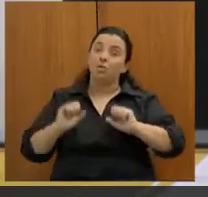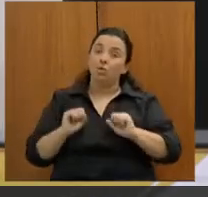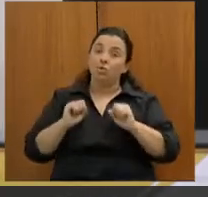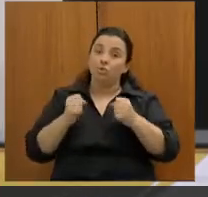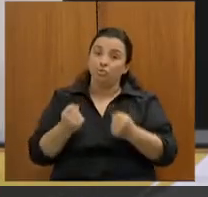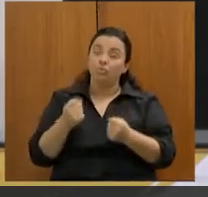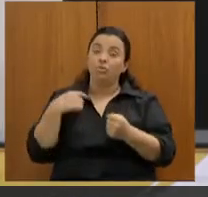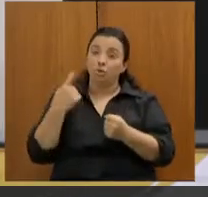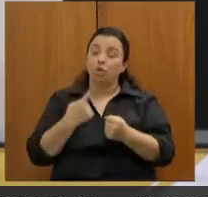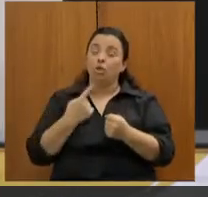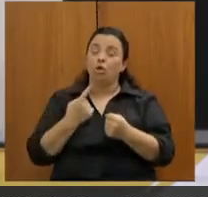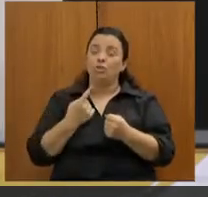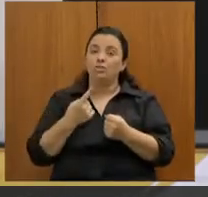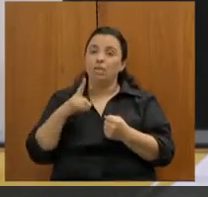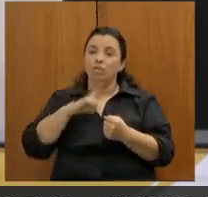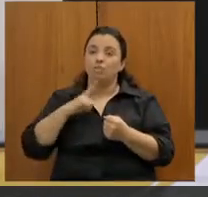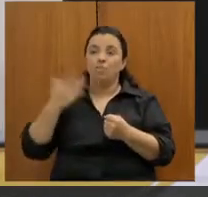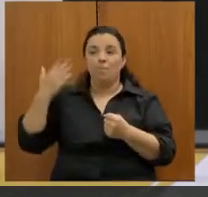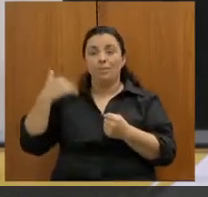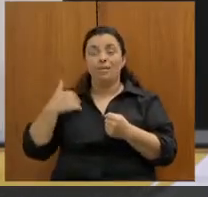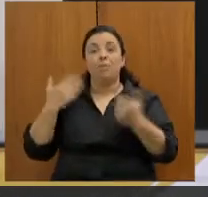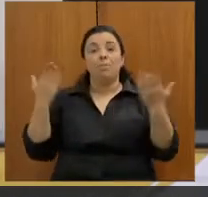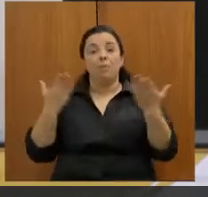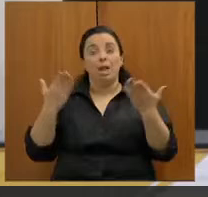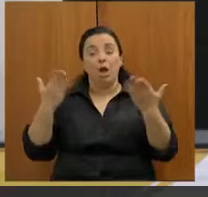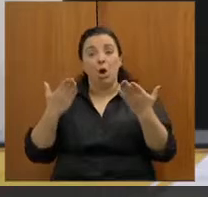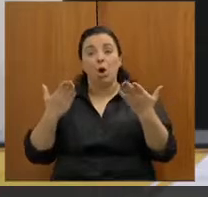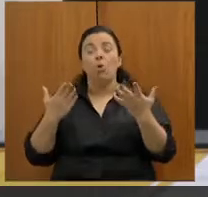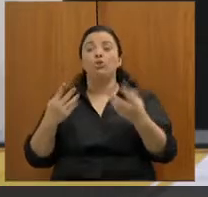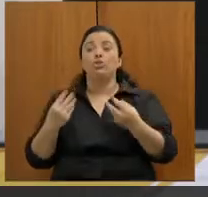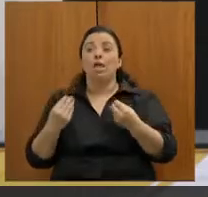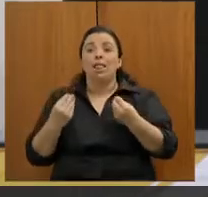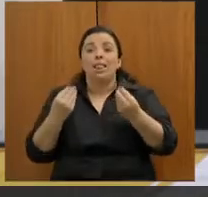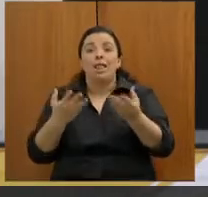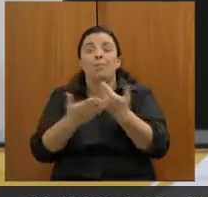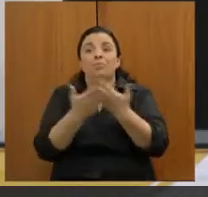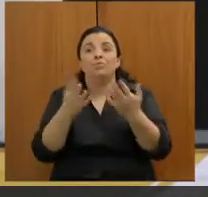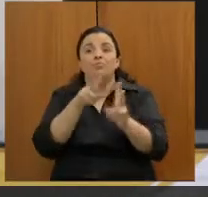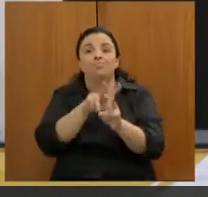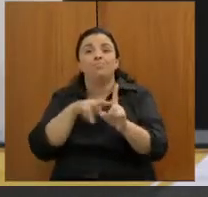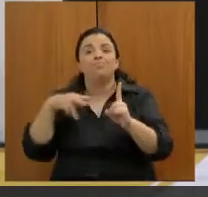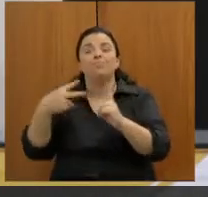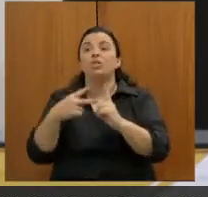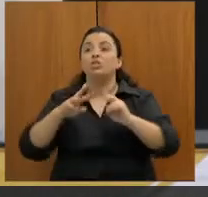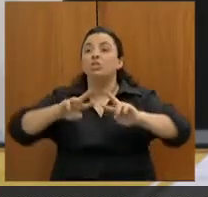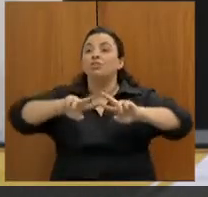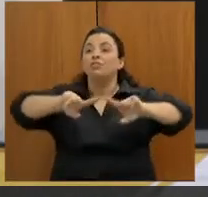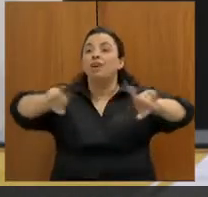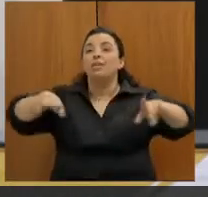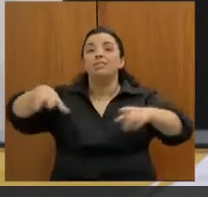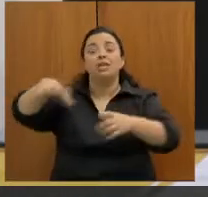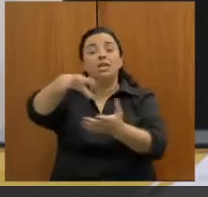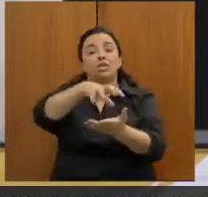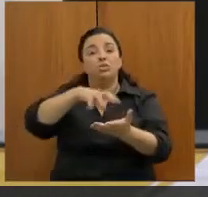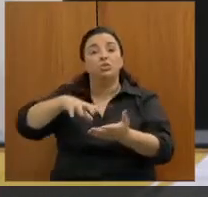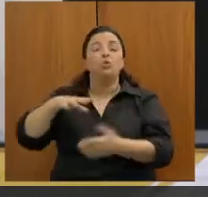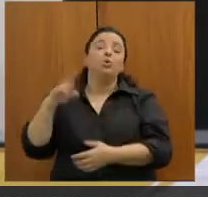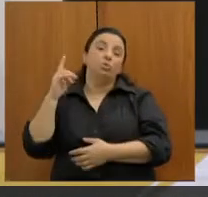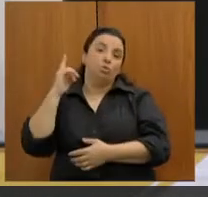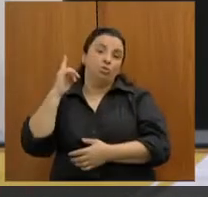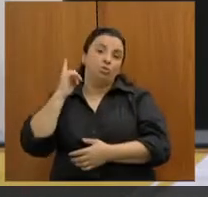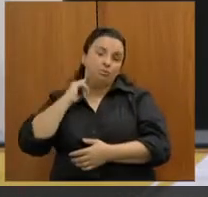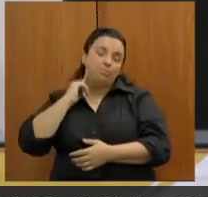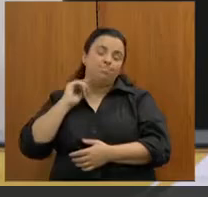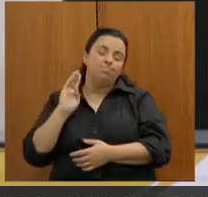durante o dia de hoje trazer um olhar sobre as diversas regiões nosso estado para que tenhamos ao final